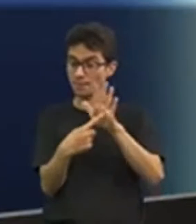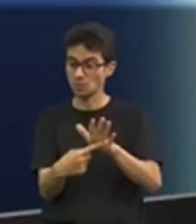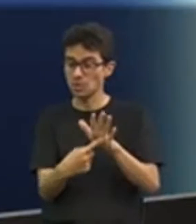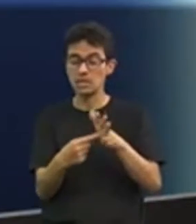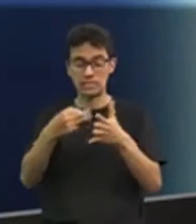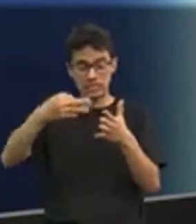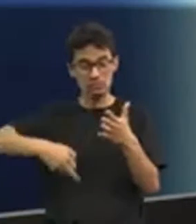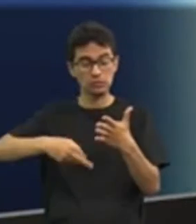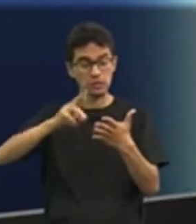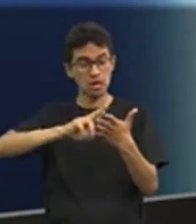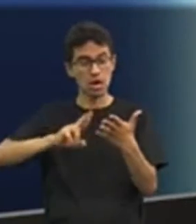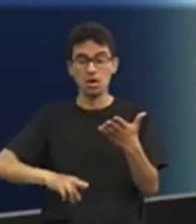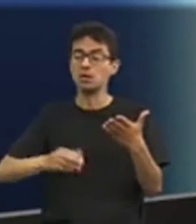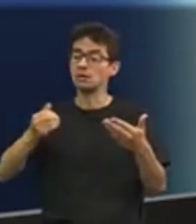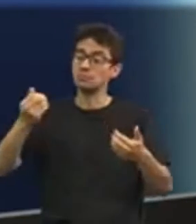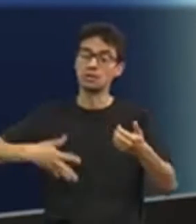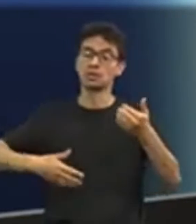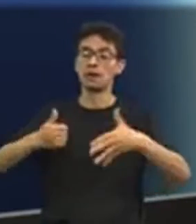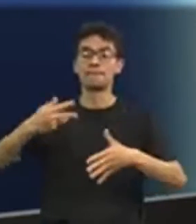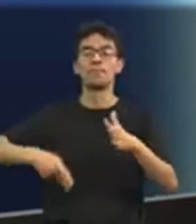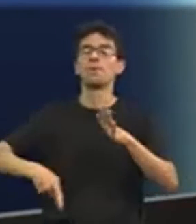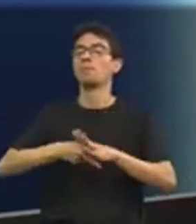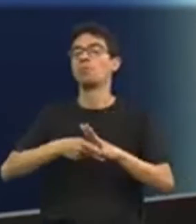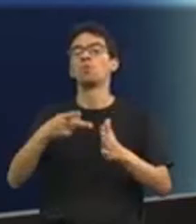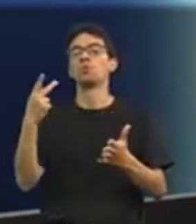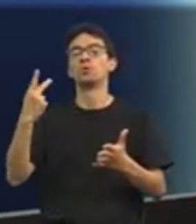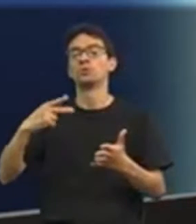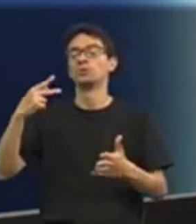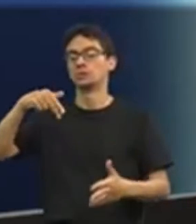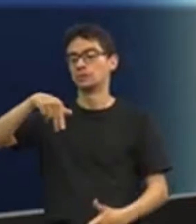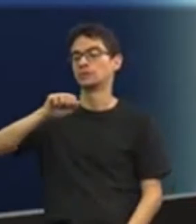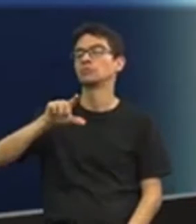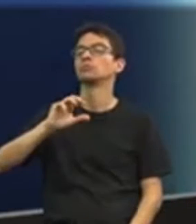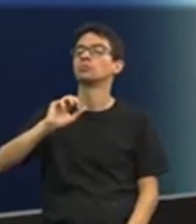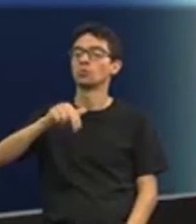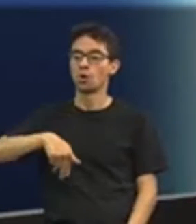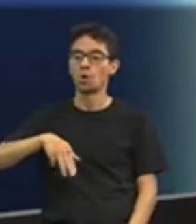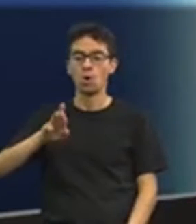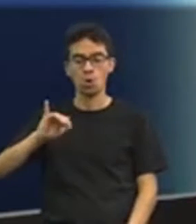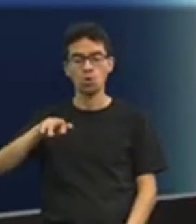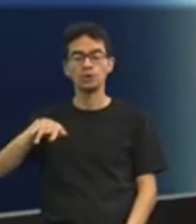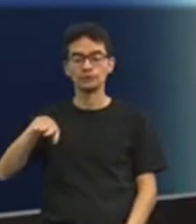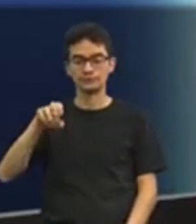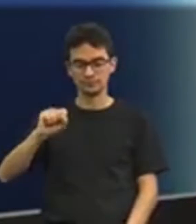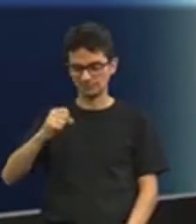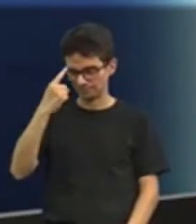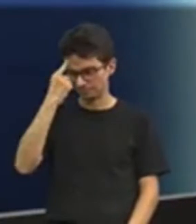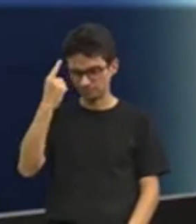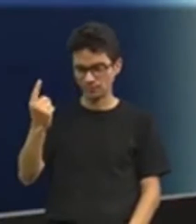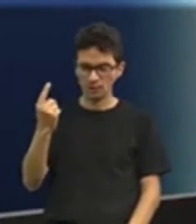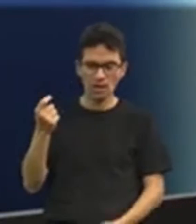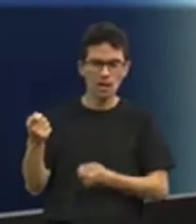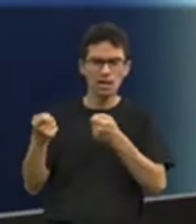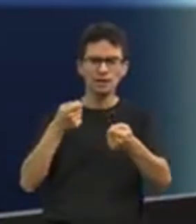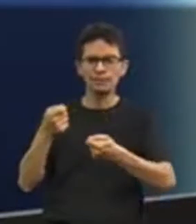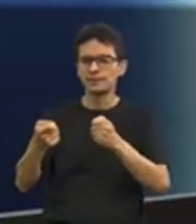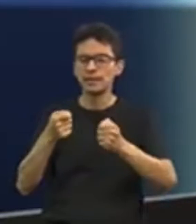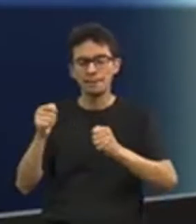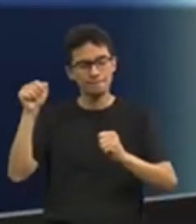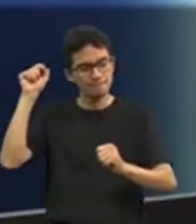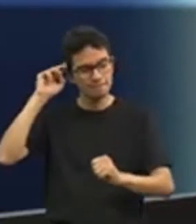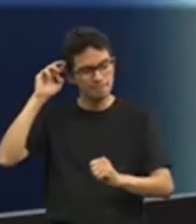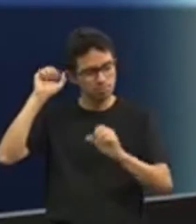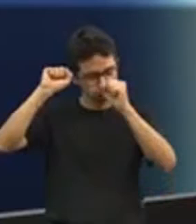ali relatados nas verdades ilustradas pelo próprio Nelson Rodrigues e quando ele disse que nas entrevistas em várias as pessoas